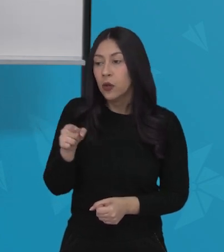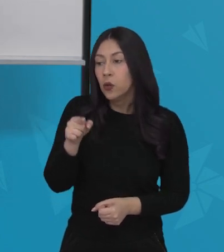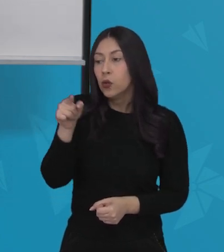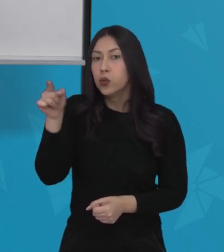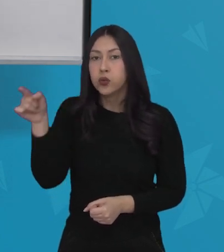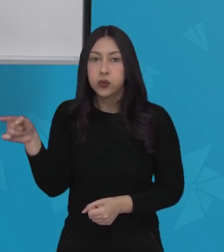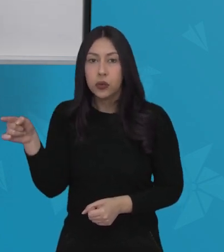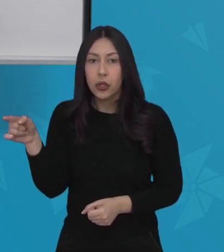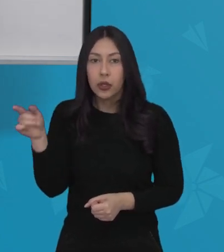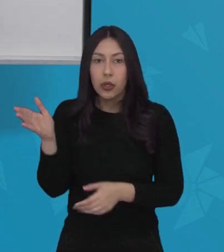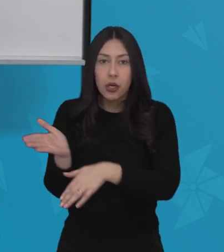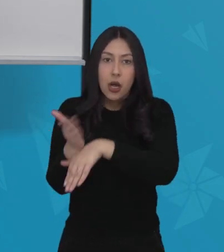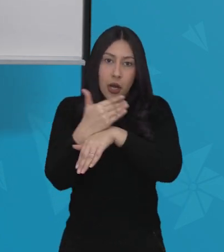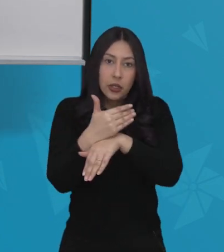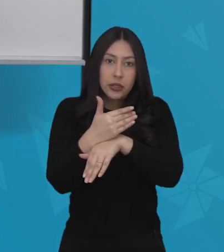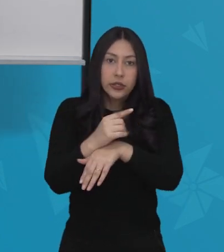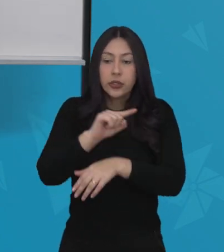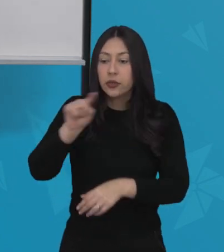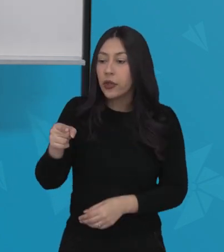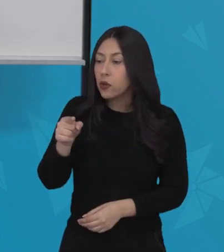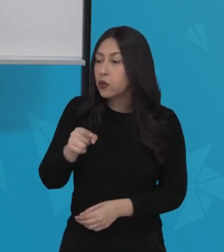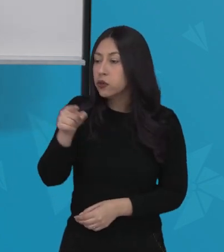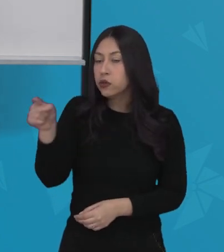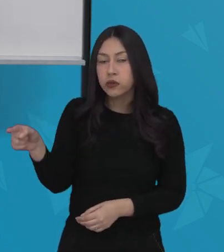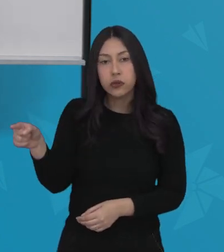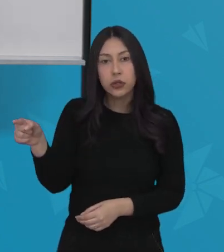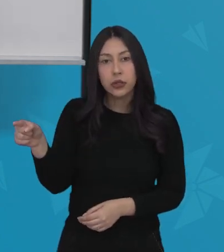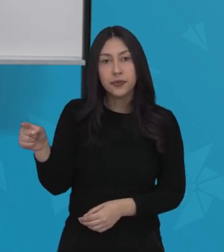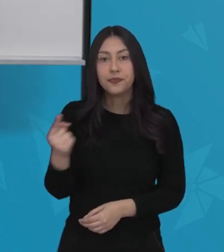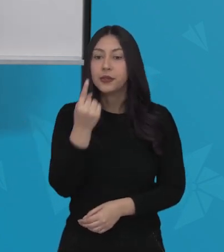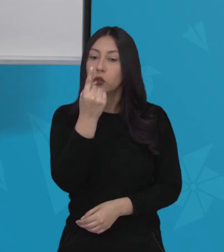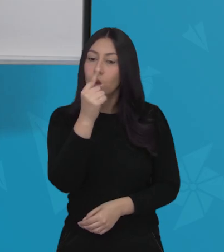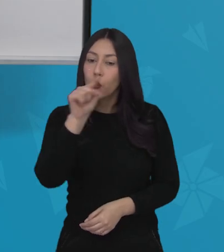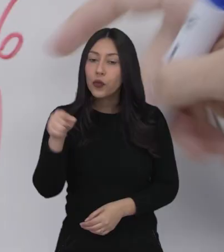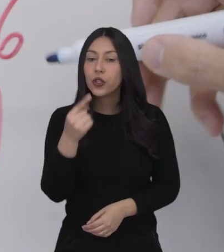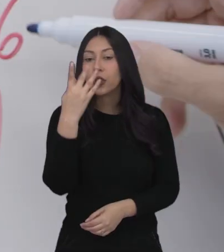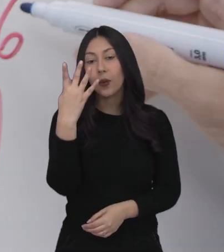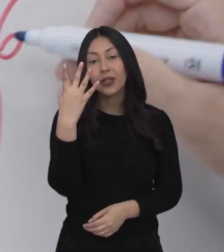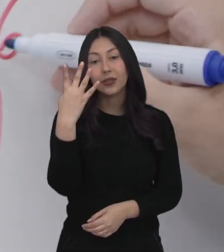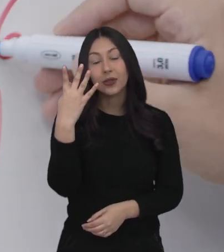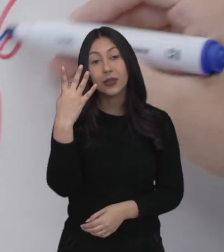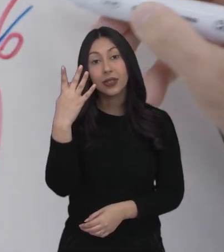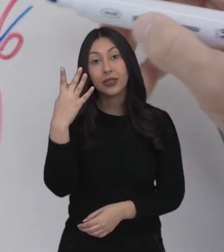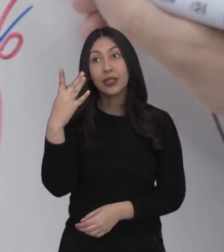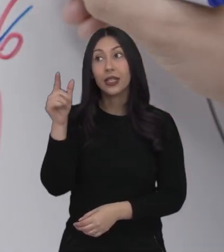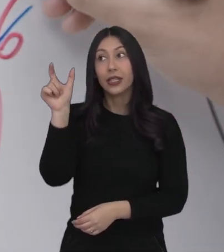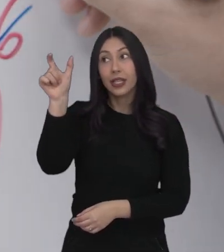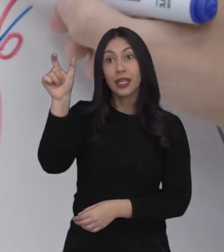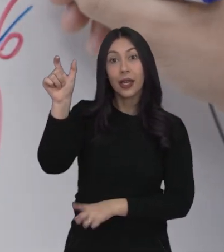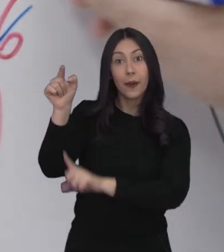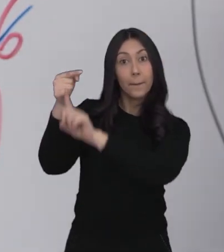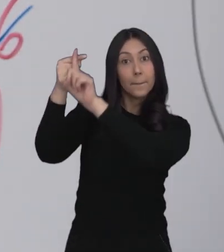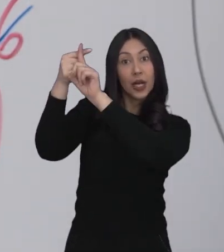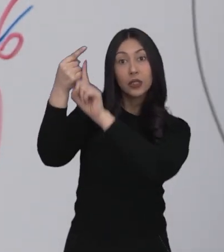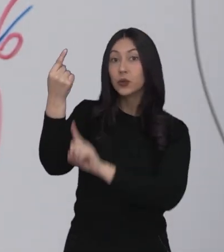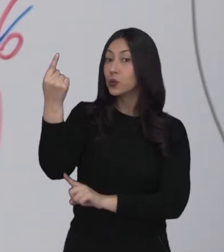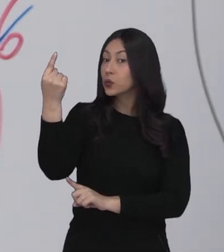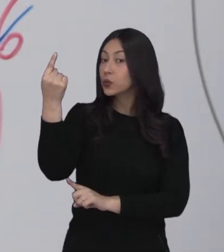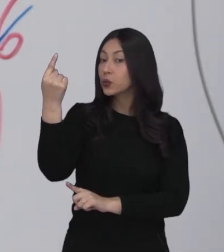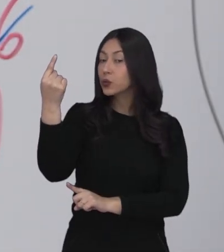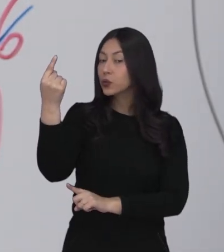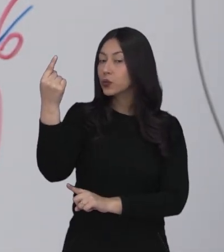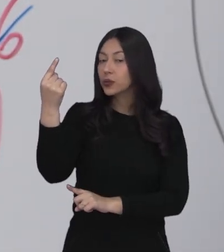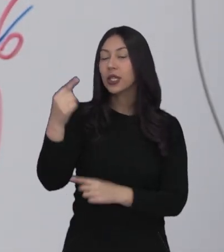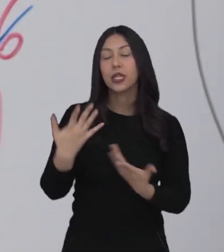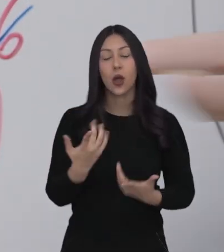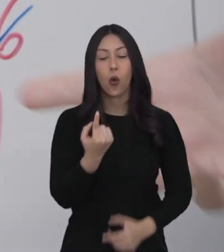entre o 1 e o 10, a gente transforma o nosso 14 no 1,4, é só a gente vir aqui e aumentar nosso expoente.